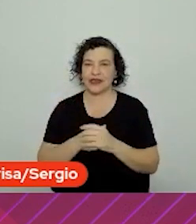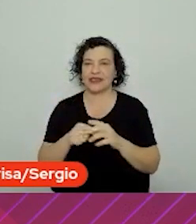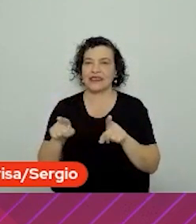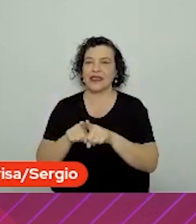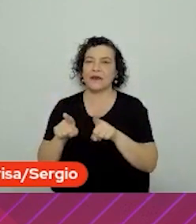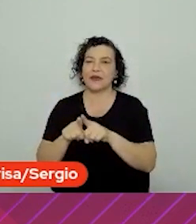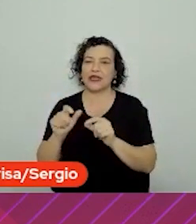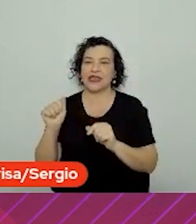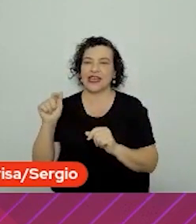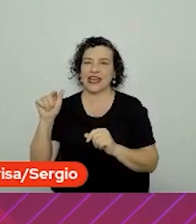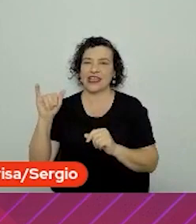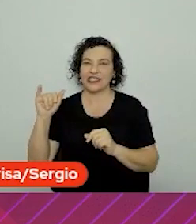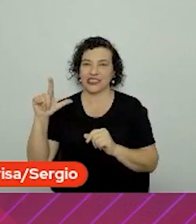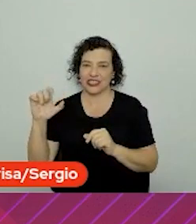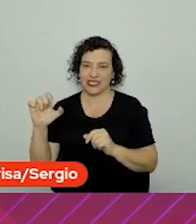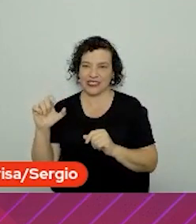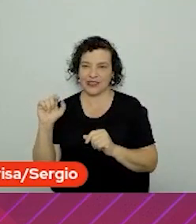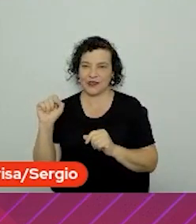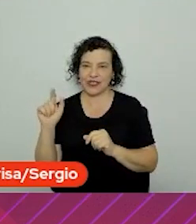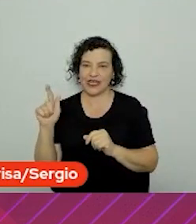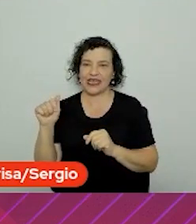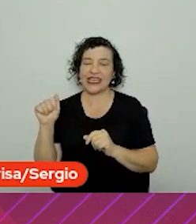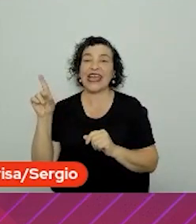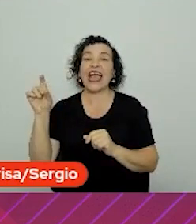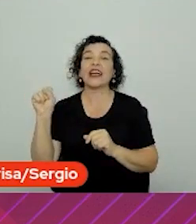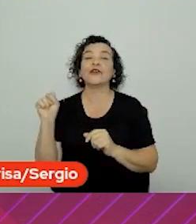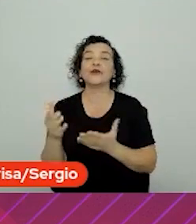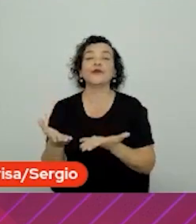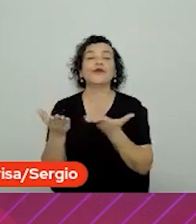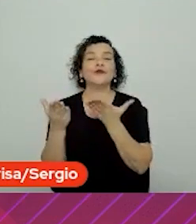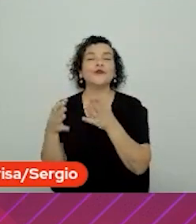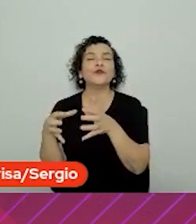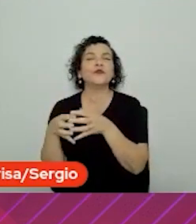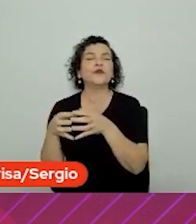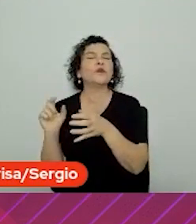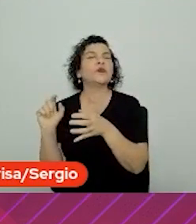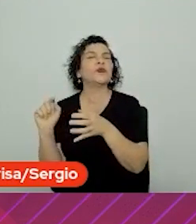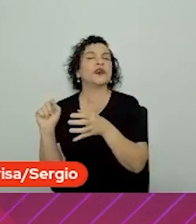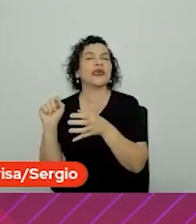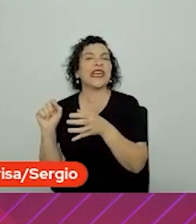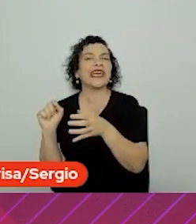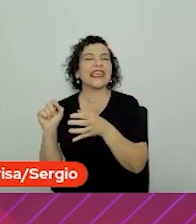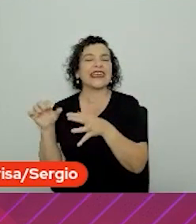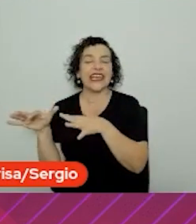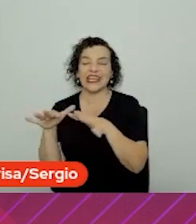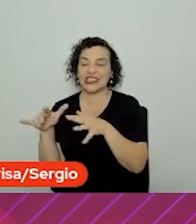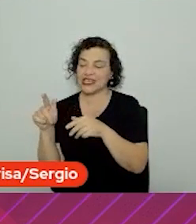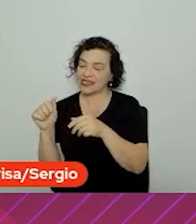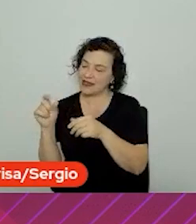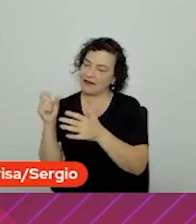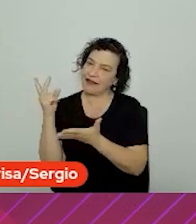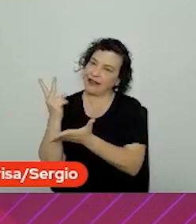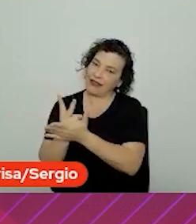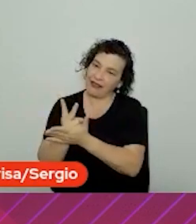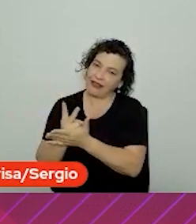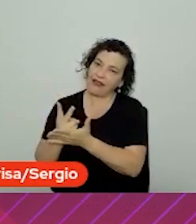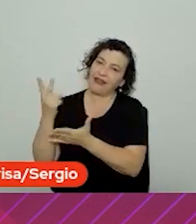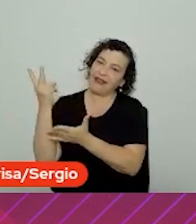Gados. Quem que são os Agile Gados? São os caras que realmente ficam ali repetindo, repetindo,